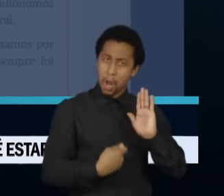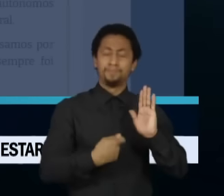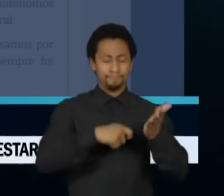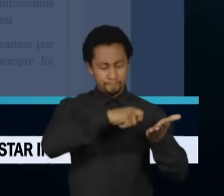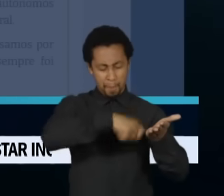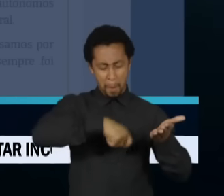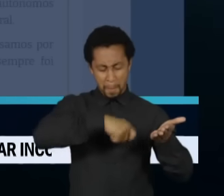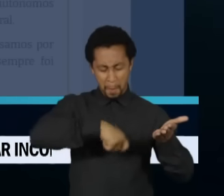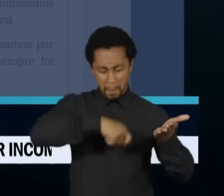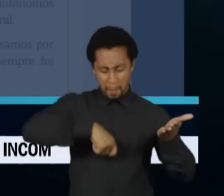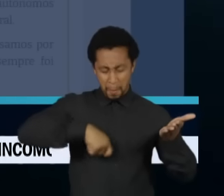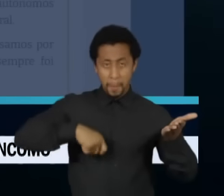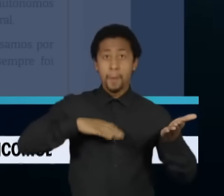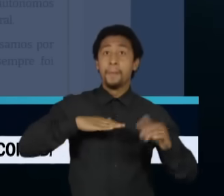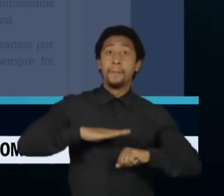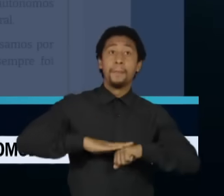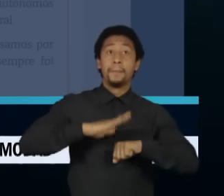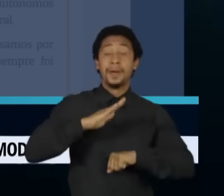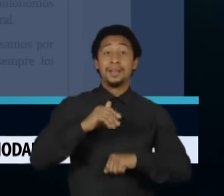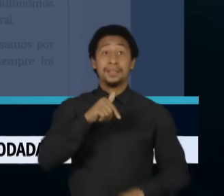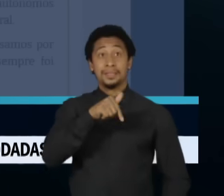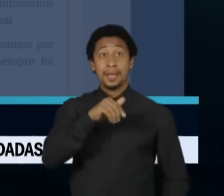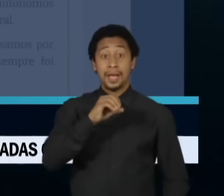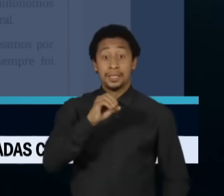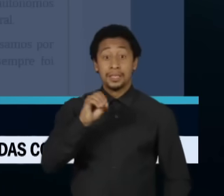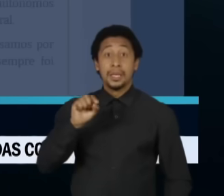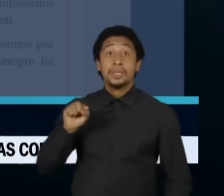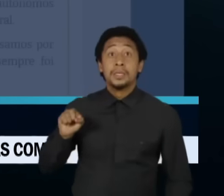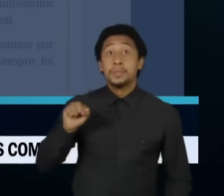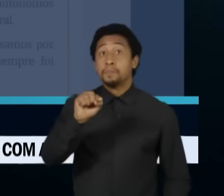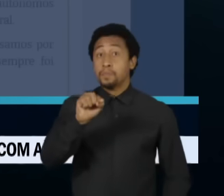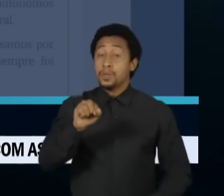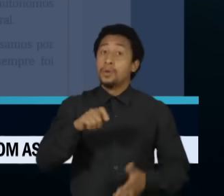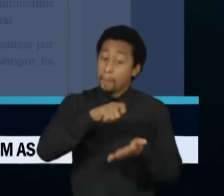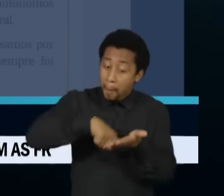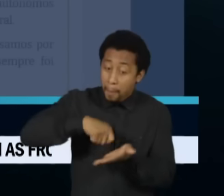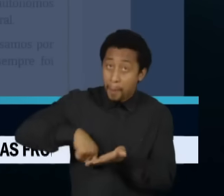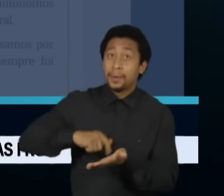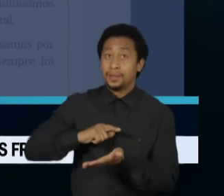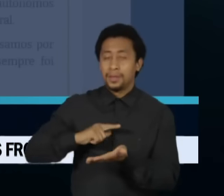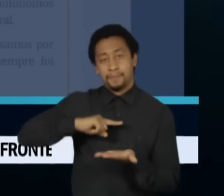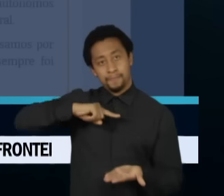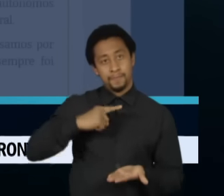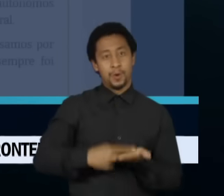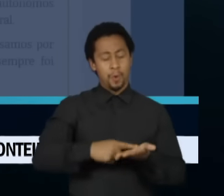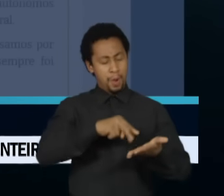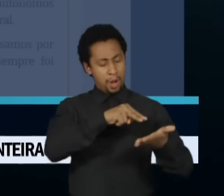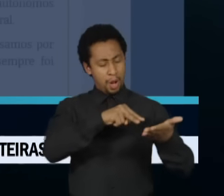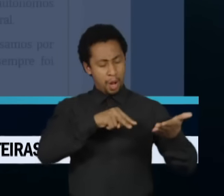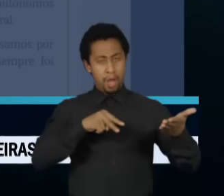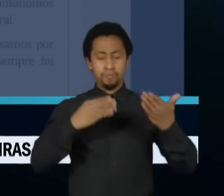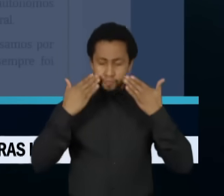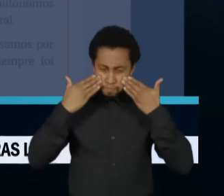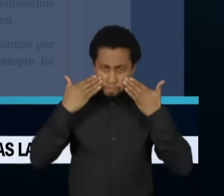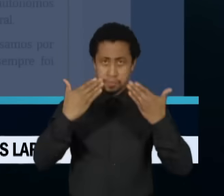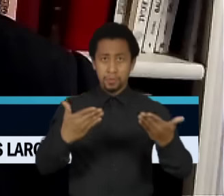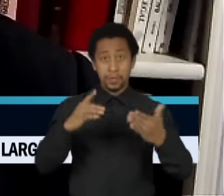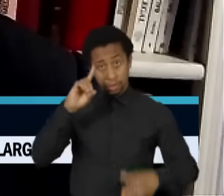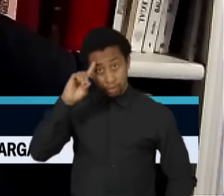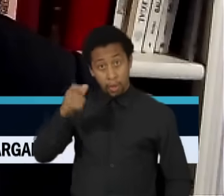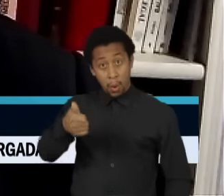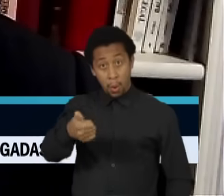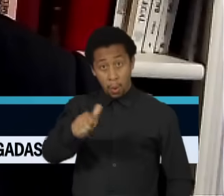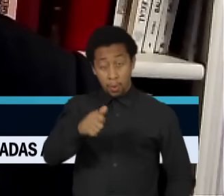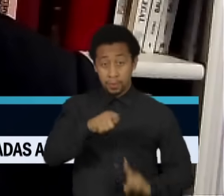700.000 assinaturas. A leitura do manifesto está programada pro próximo dia 11 e é a partidária.